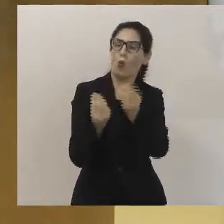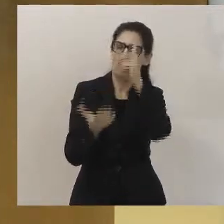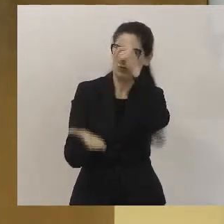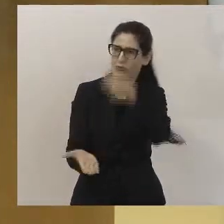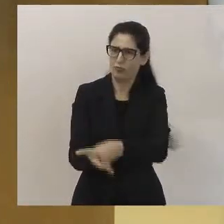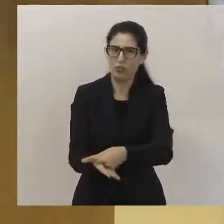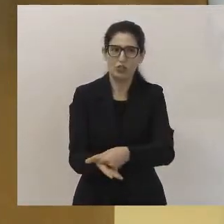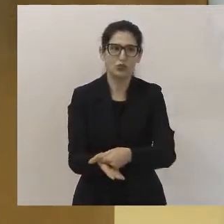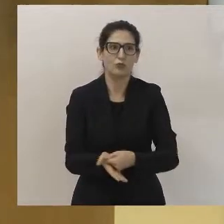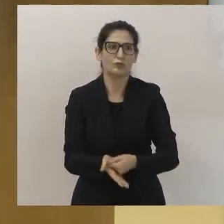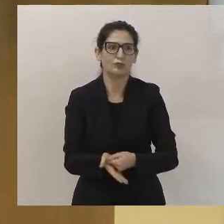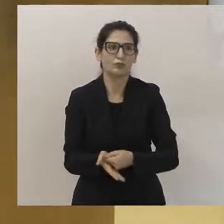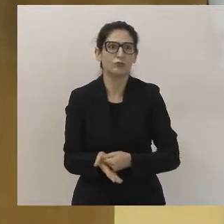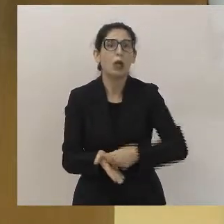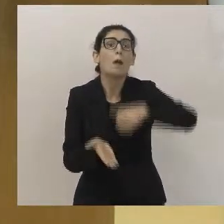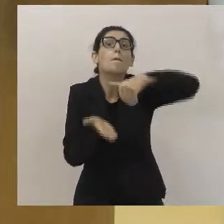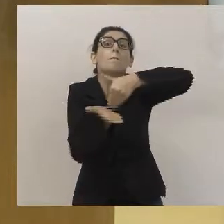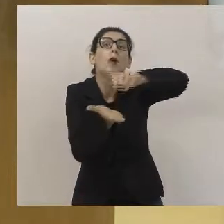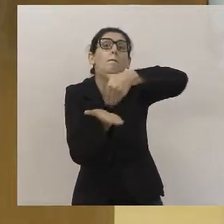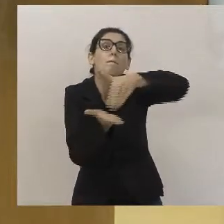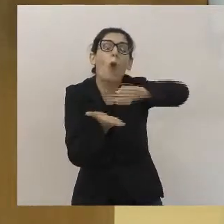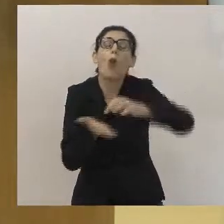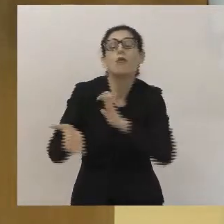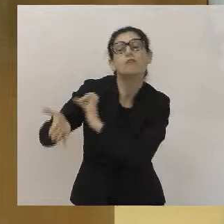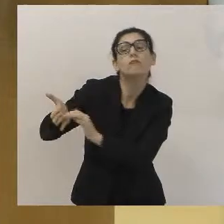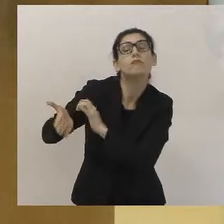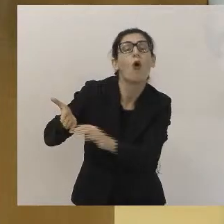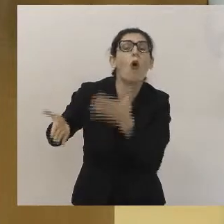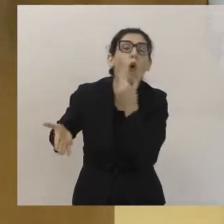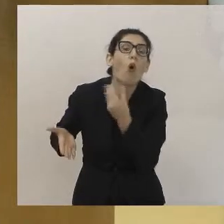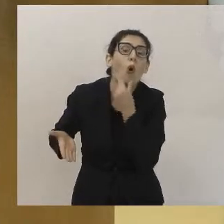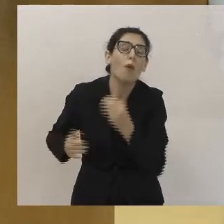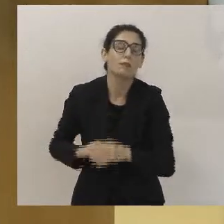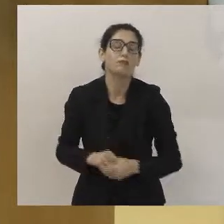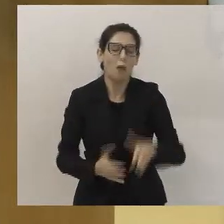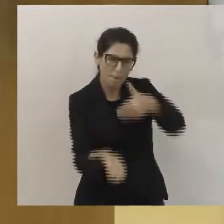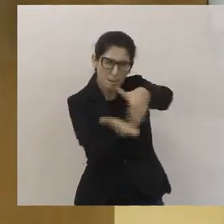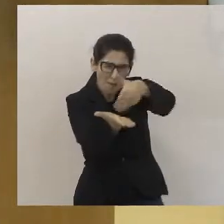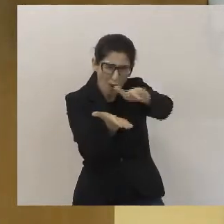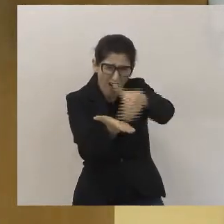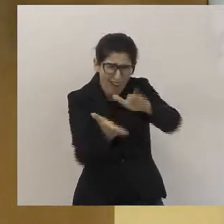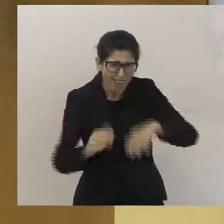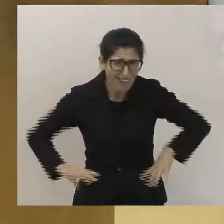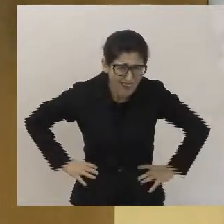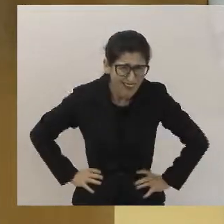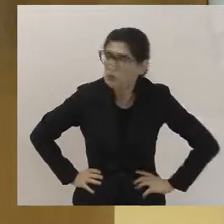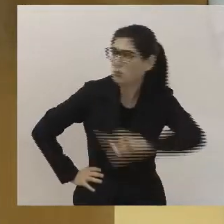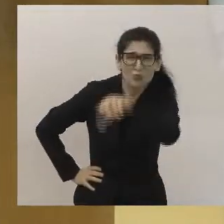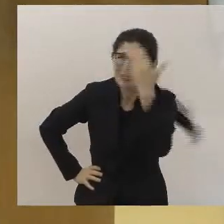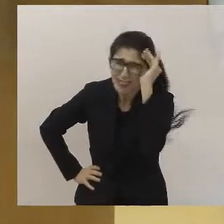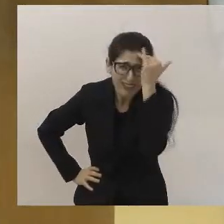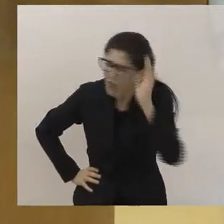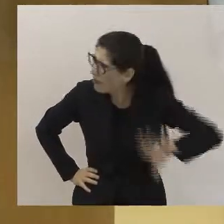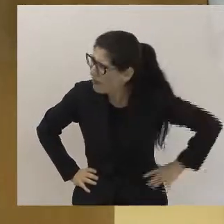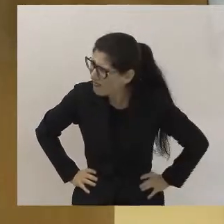tirar o secretário de mobilidade urbana que será que não entenderam isso ainda